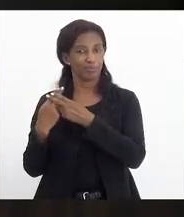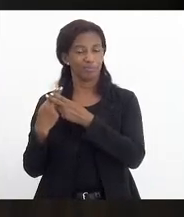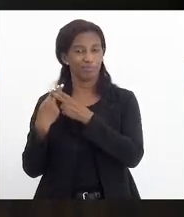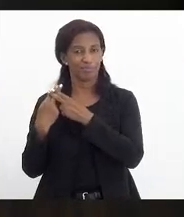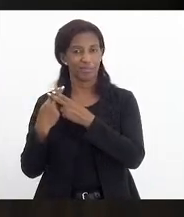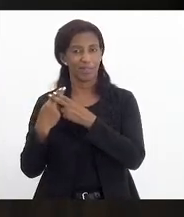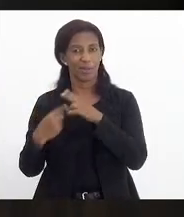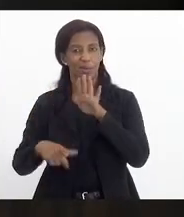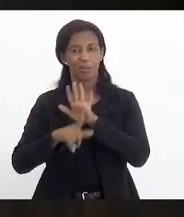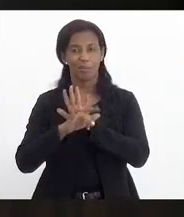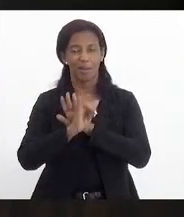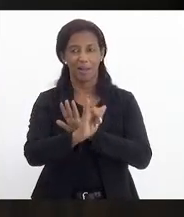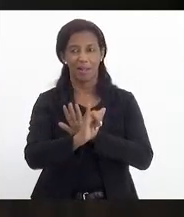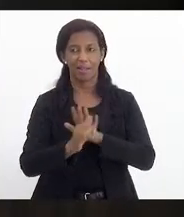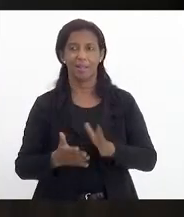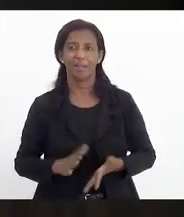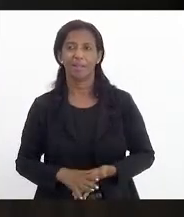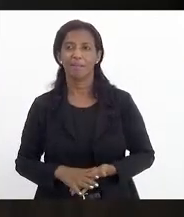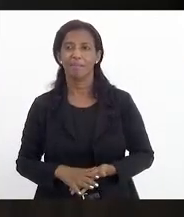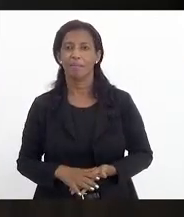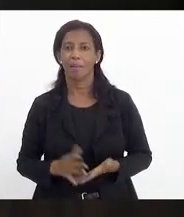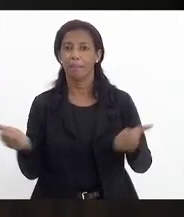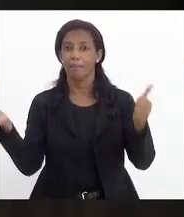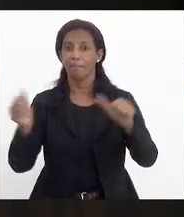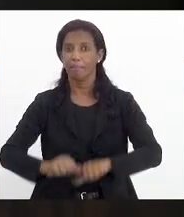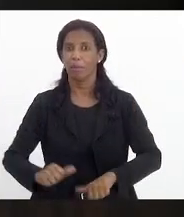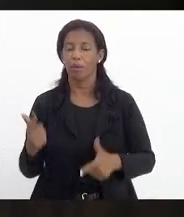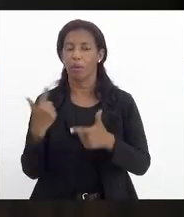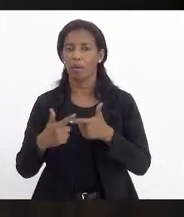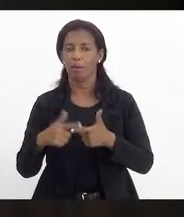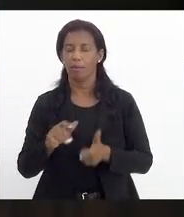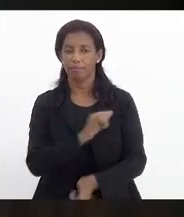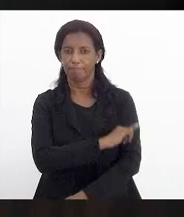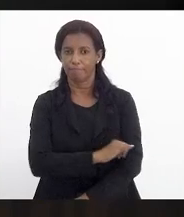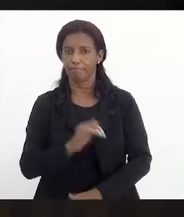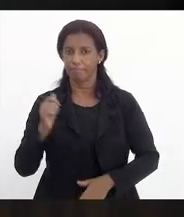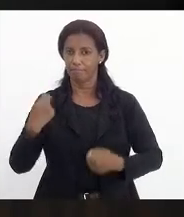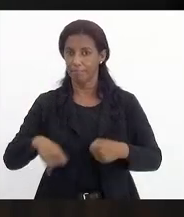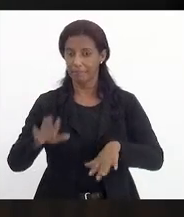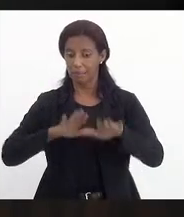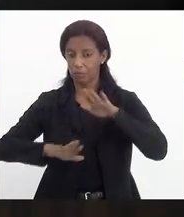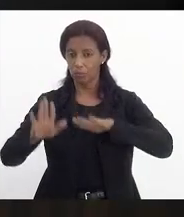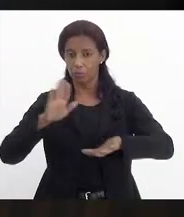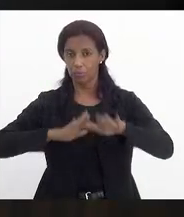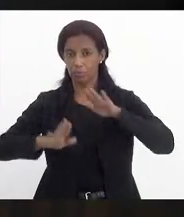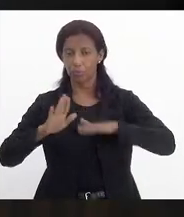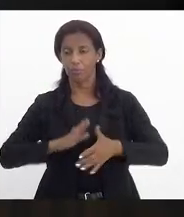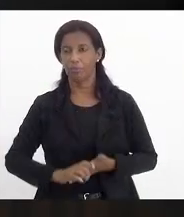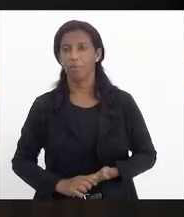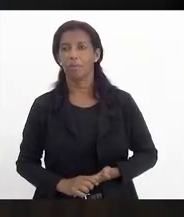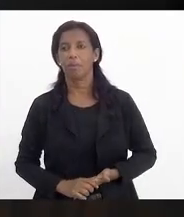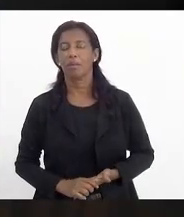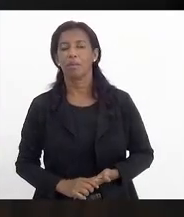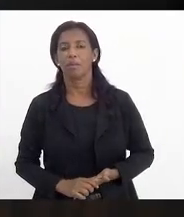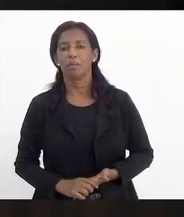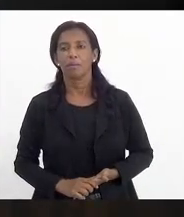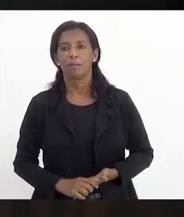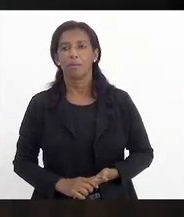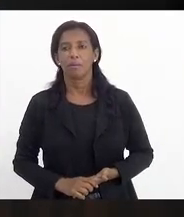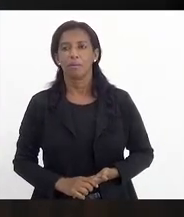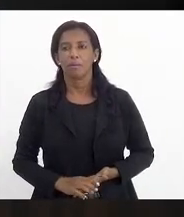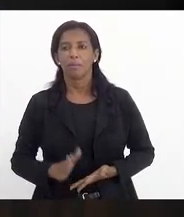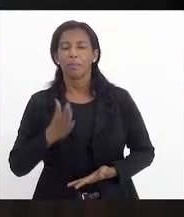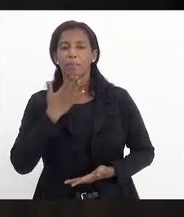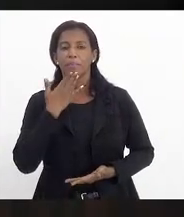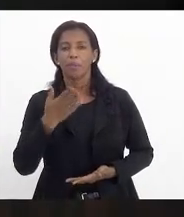uma lei para que a gente possa agravar ainda mais a situação do Rio. Então, temos de ter a consciência. Então, mandei lá, pedi